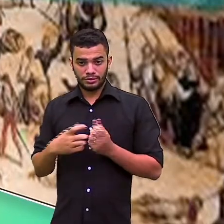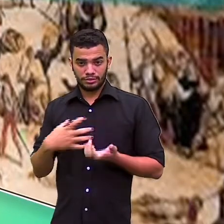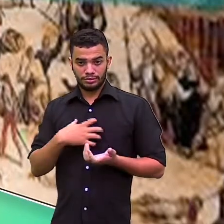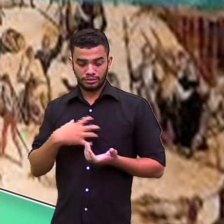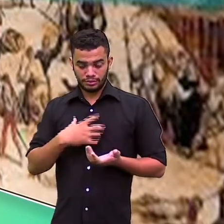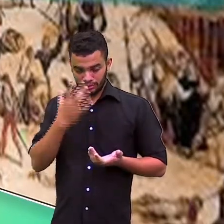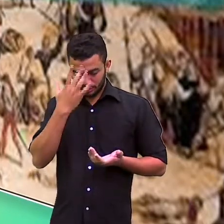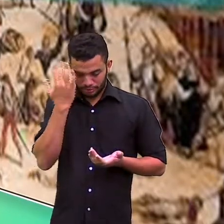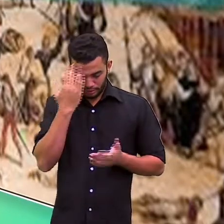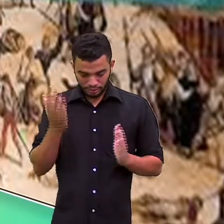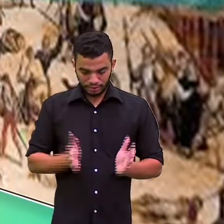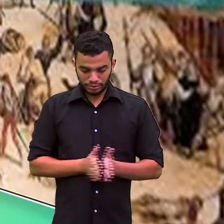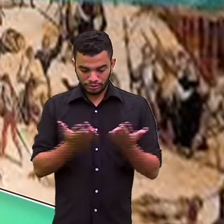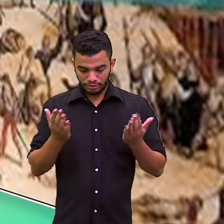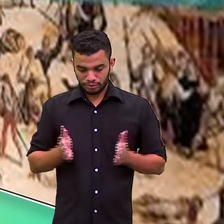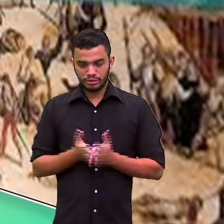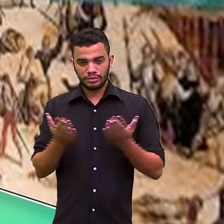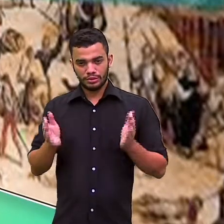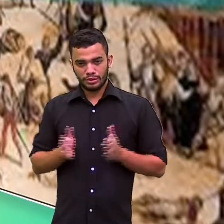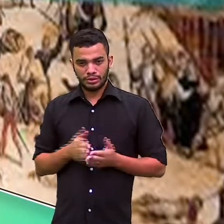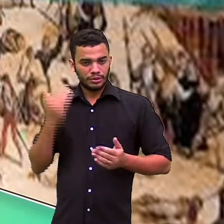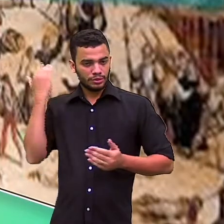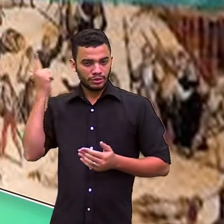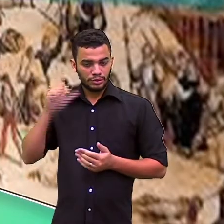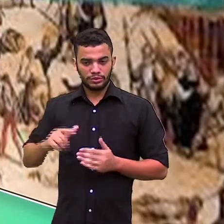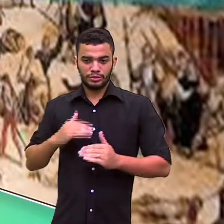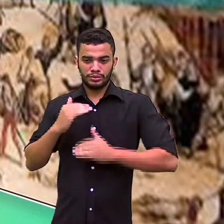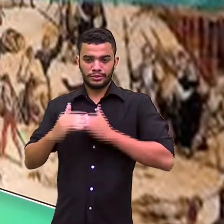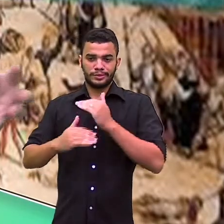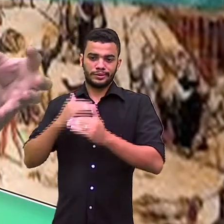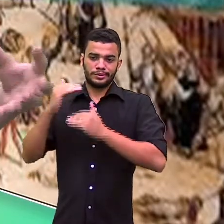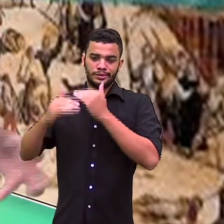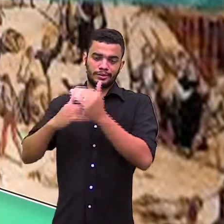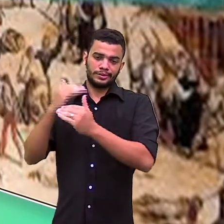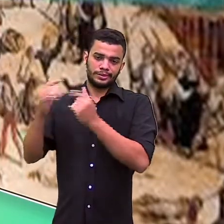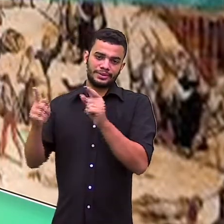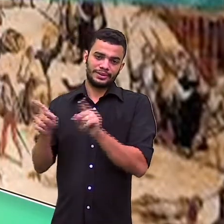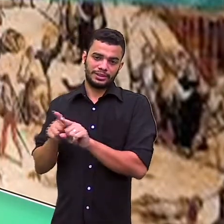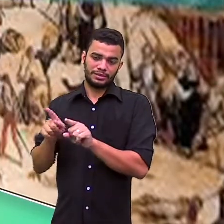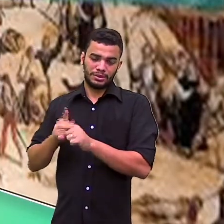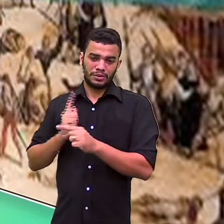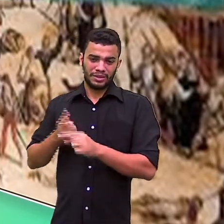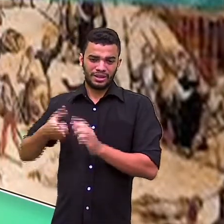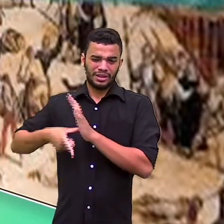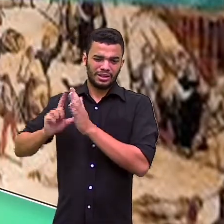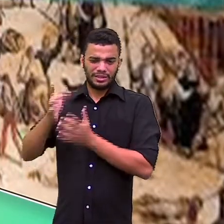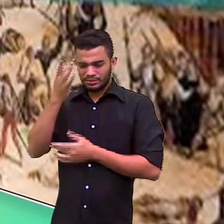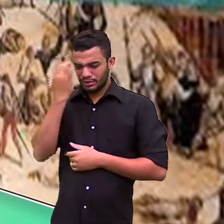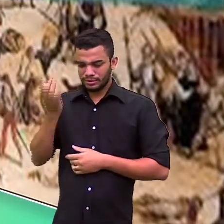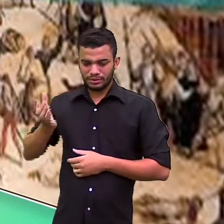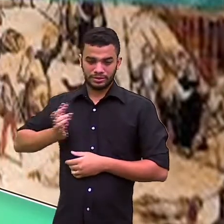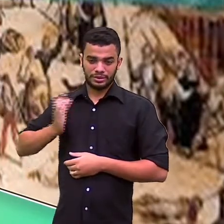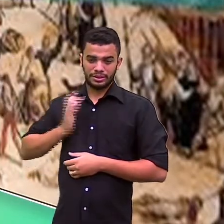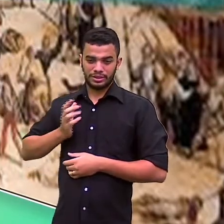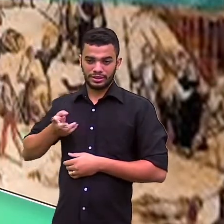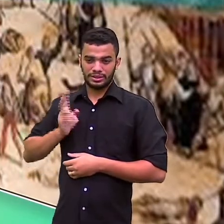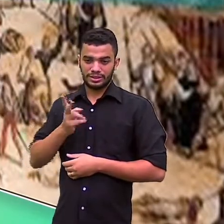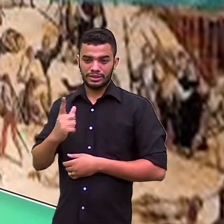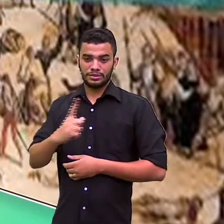pobres e pela perda do domínio político de grandes produtores de terra. Como que ela